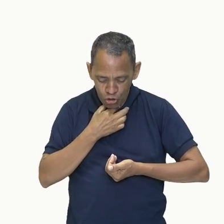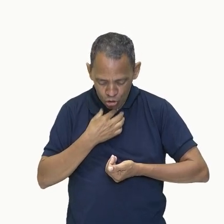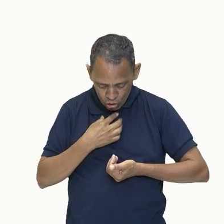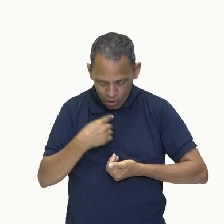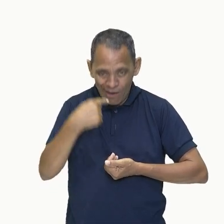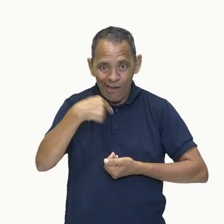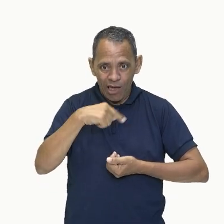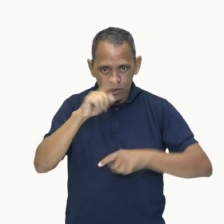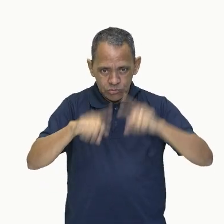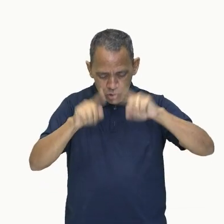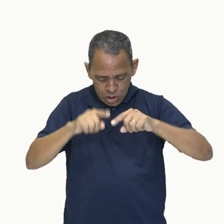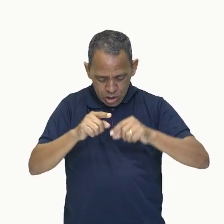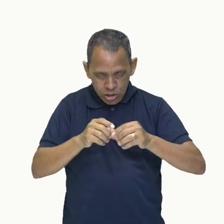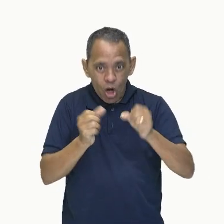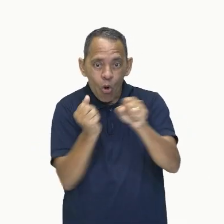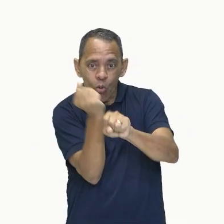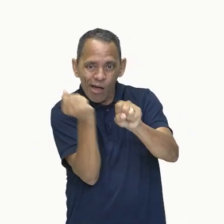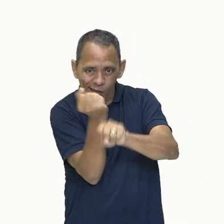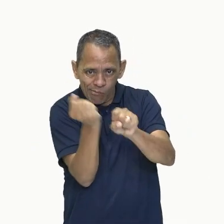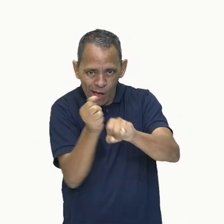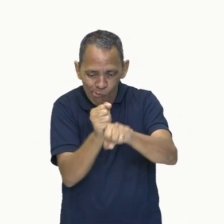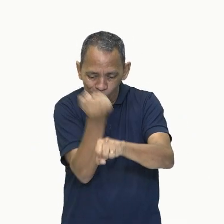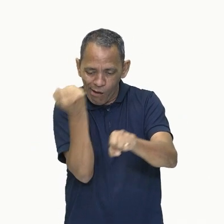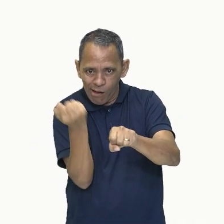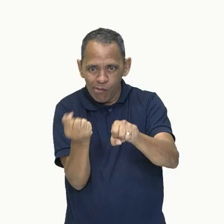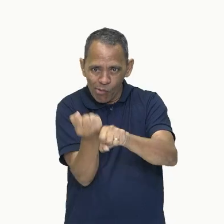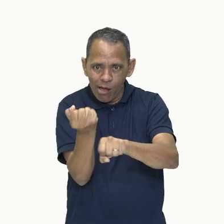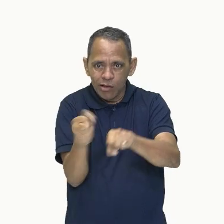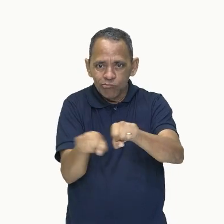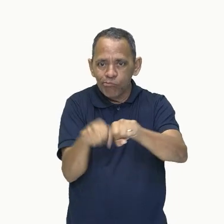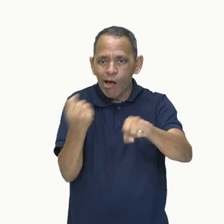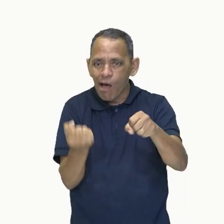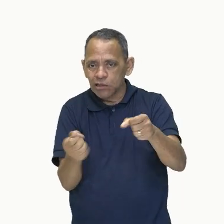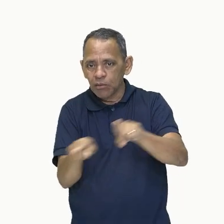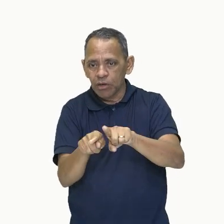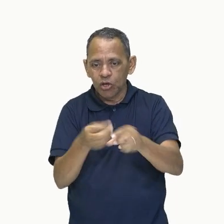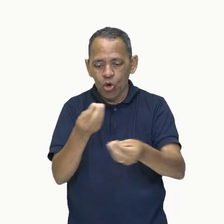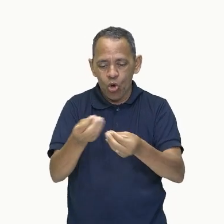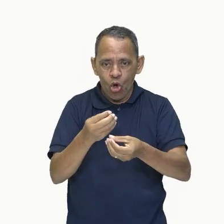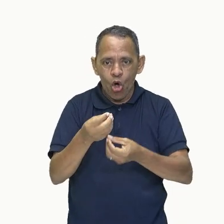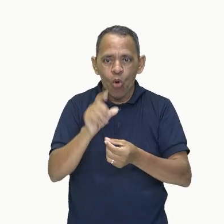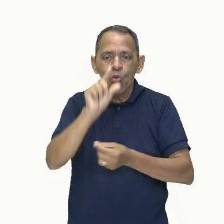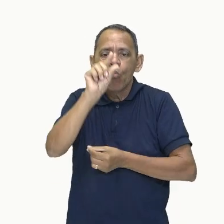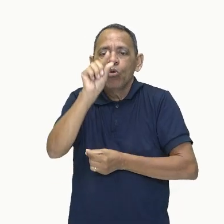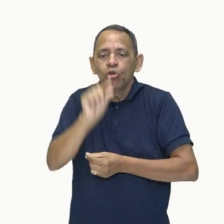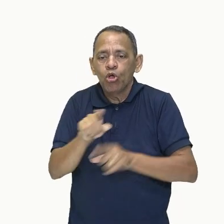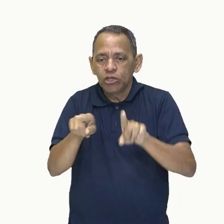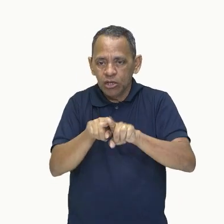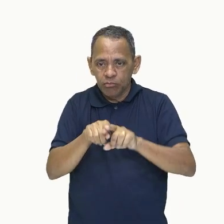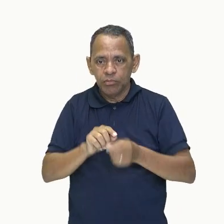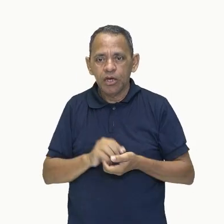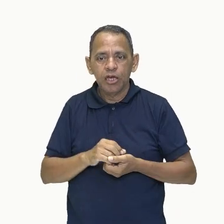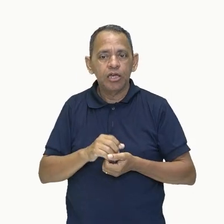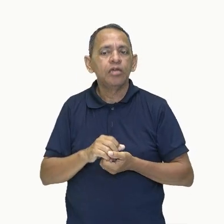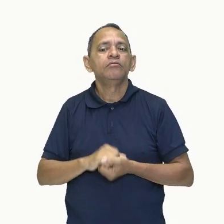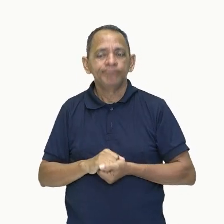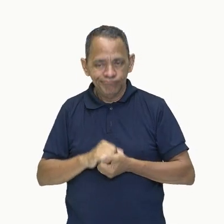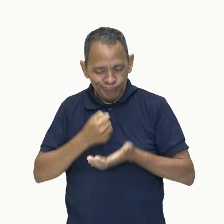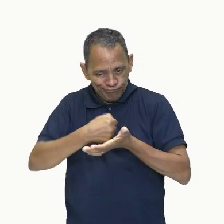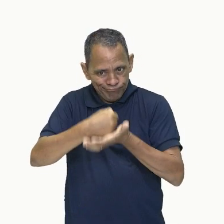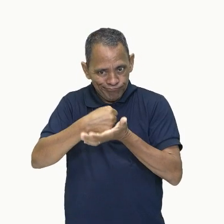absorção. Um exemplo é trabalhar em conjunto com a pepsina, completando a